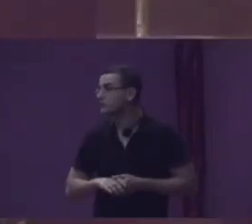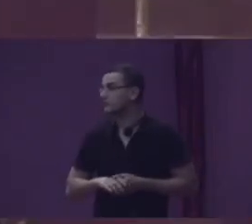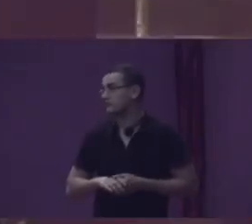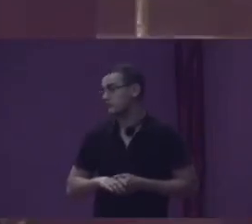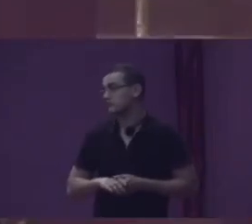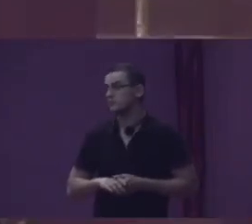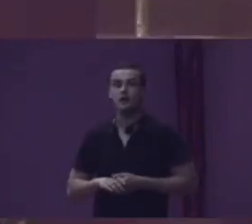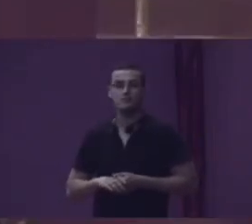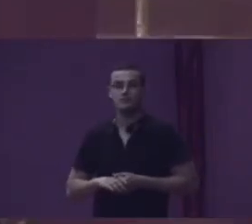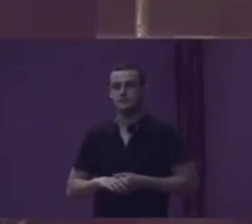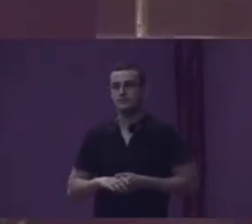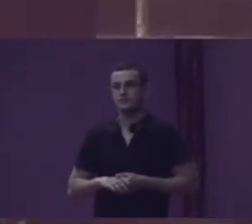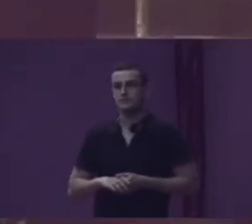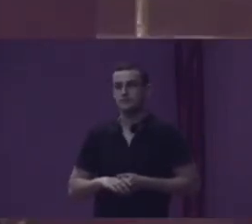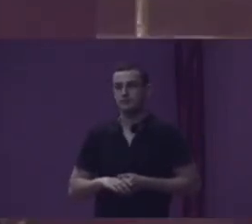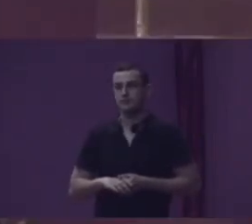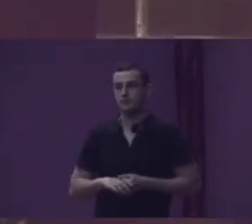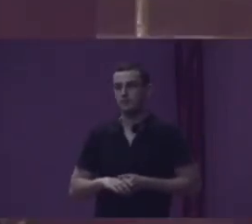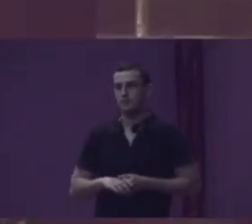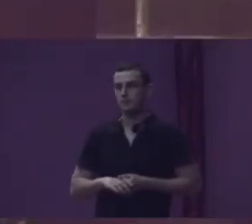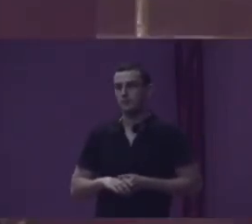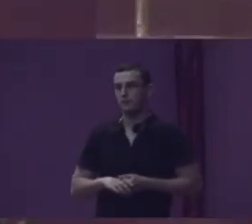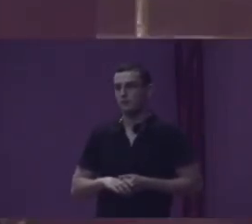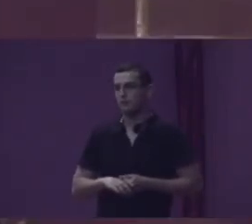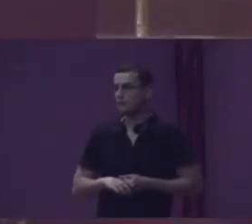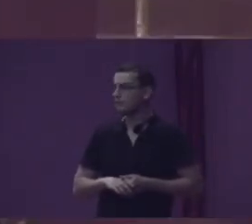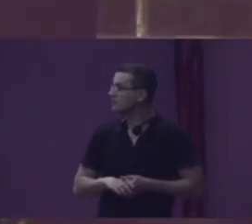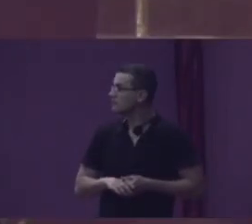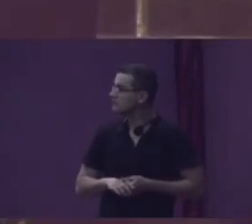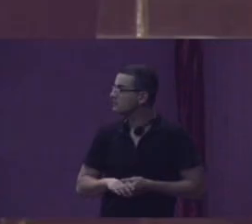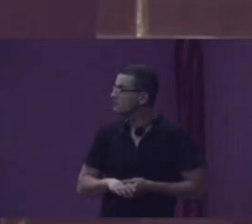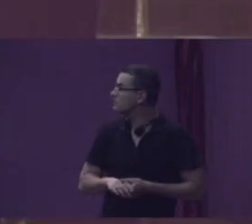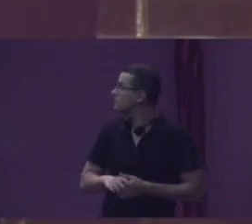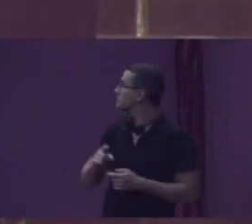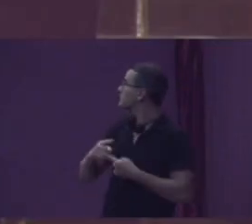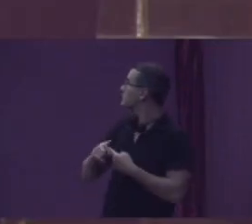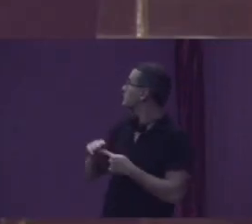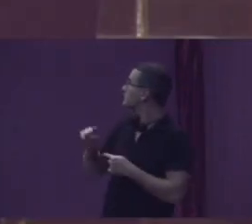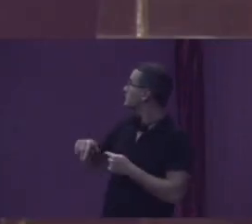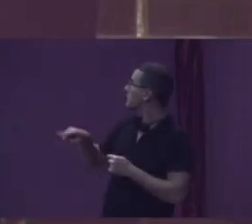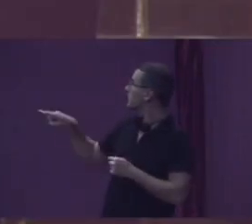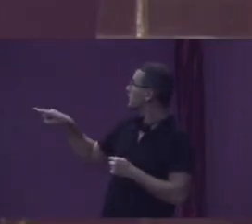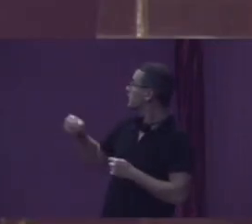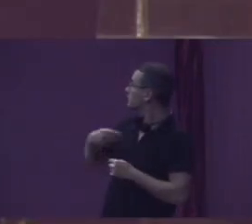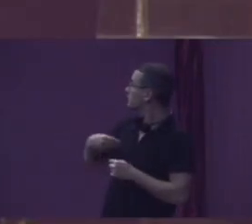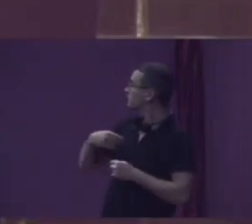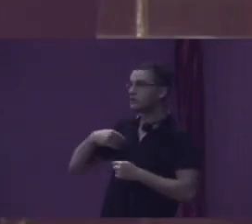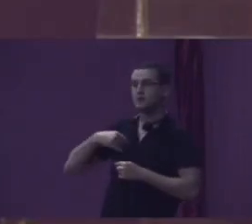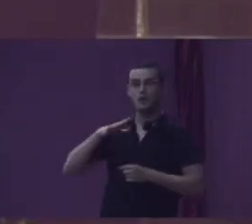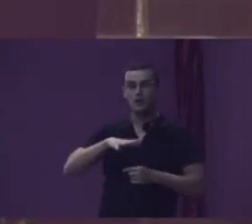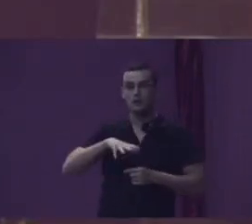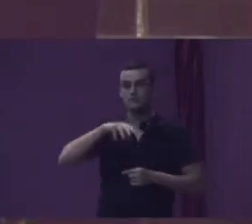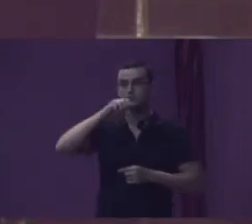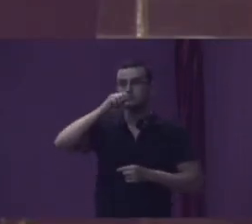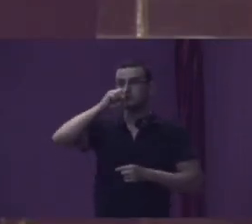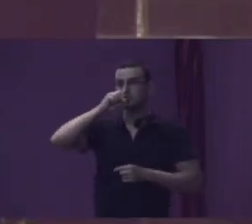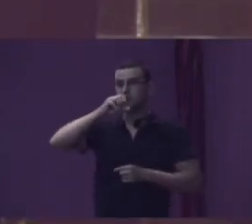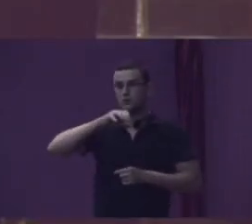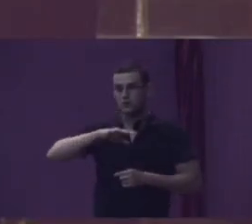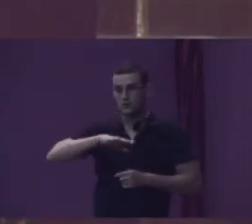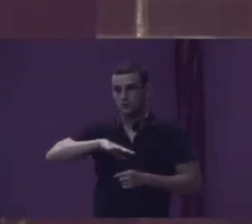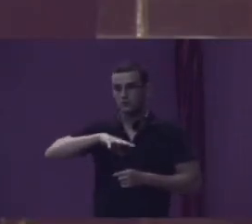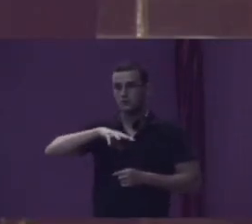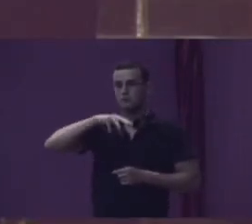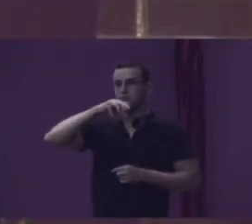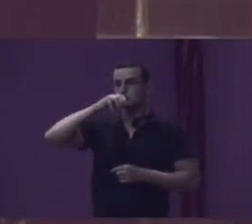isso é para tuberculose, a medida de respiração, ver se tem uma doença de pulmão,